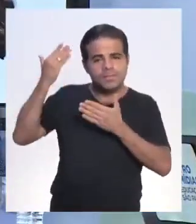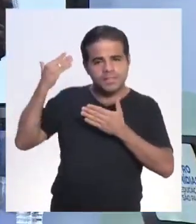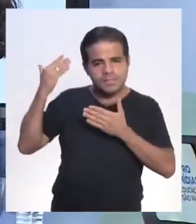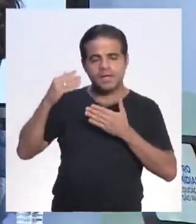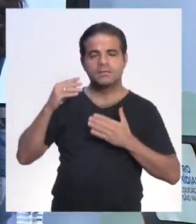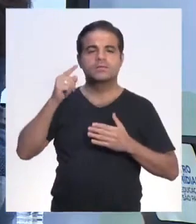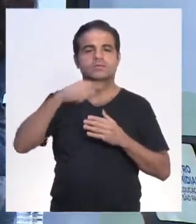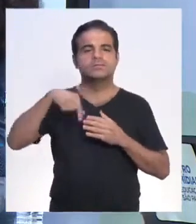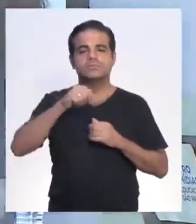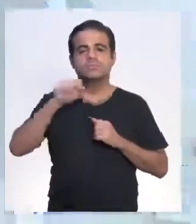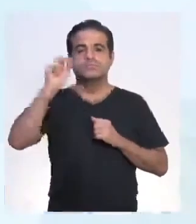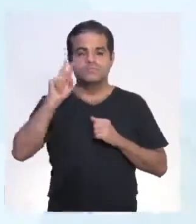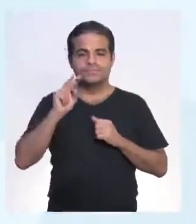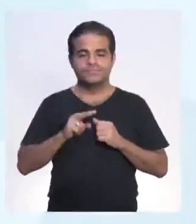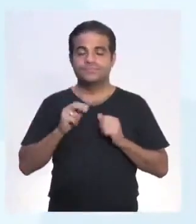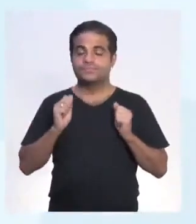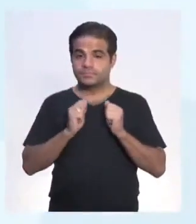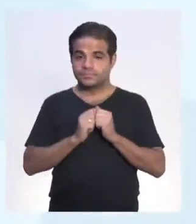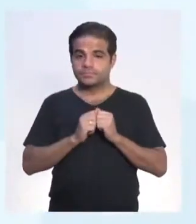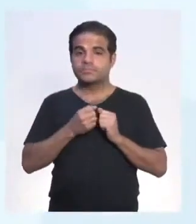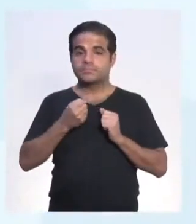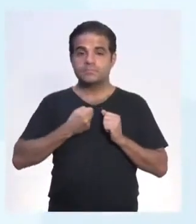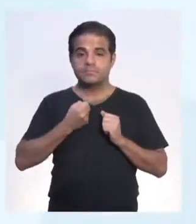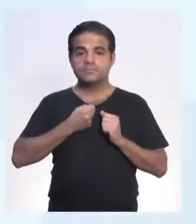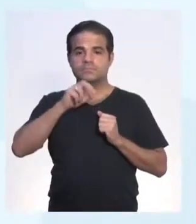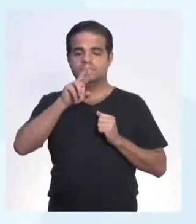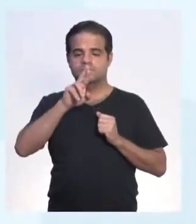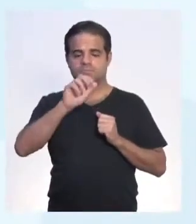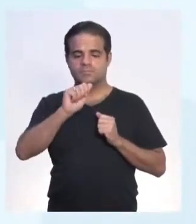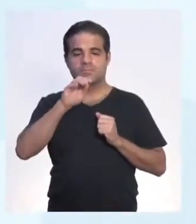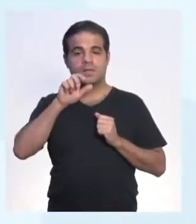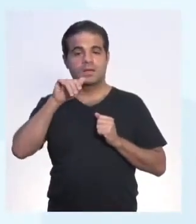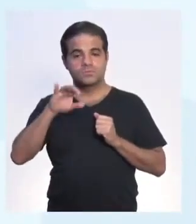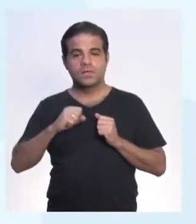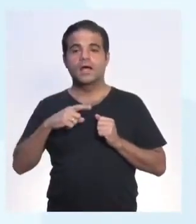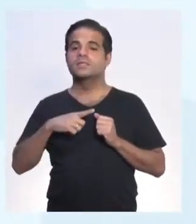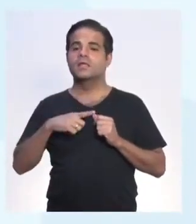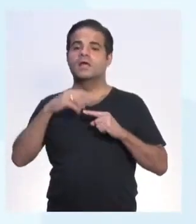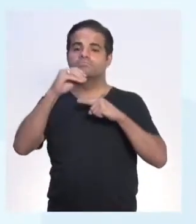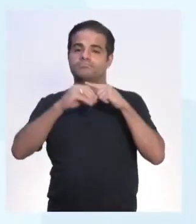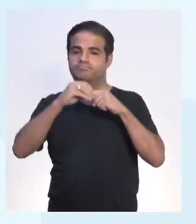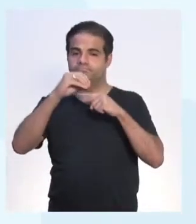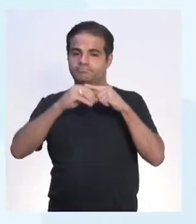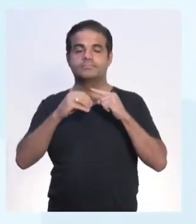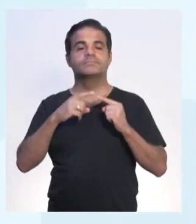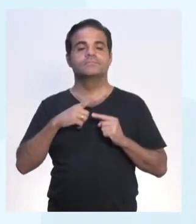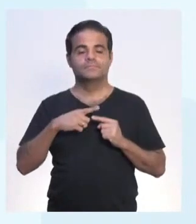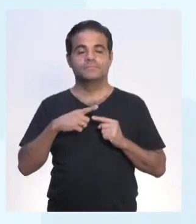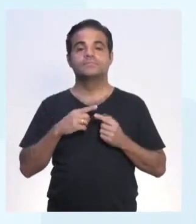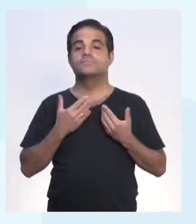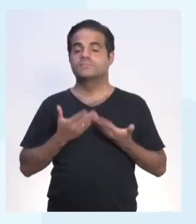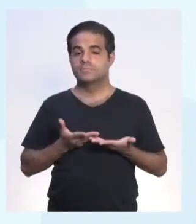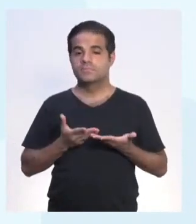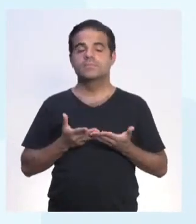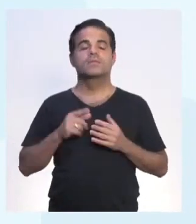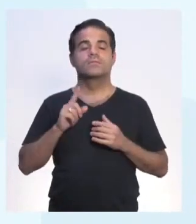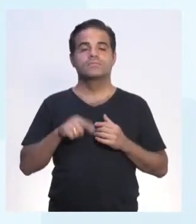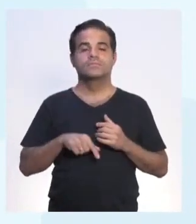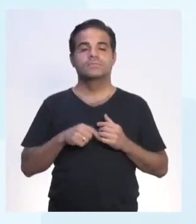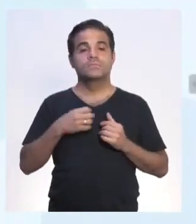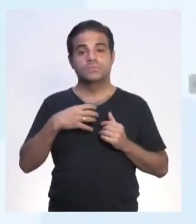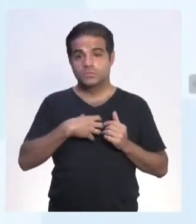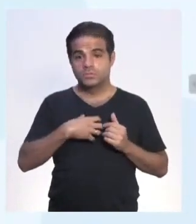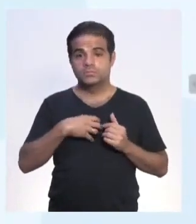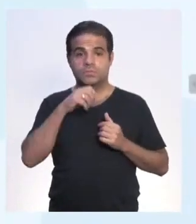nós vimos que o conjunto dos números racionais contém as frações, certo? Então, são frações do